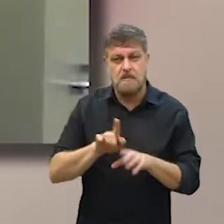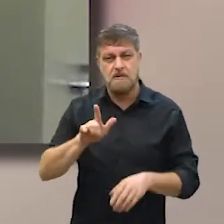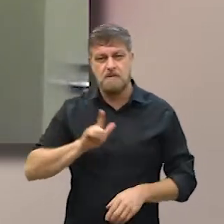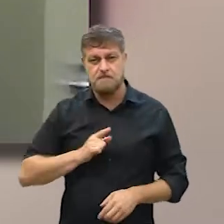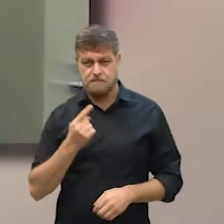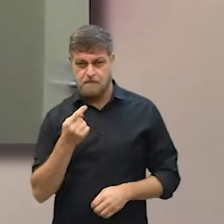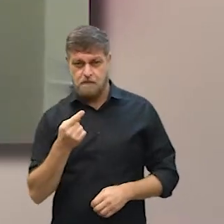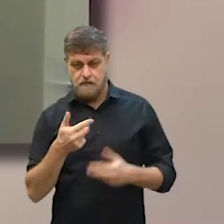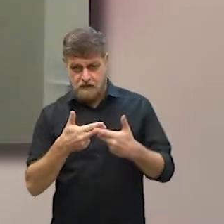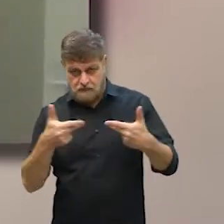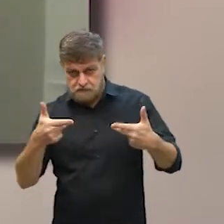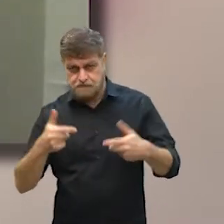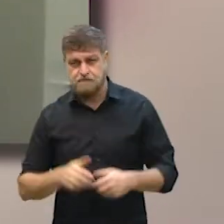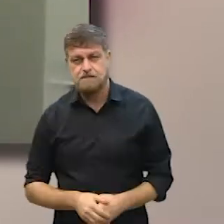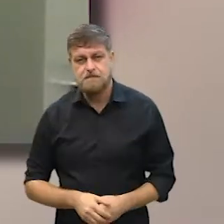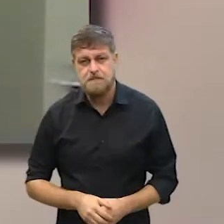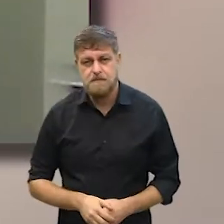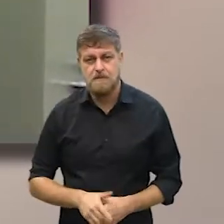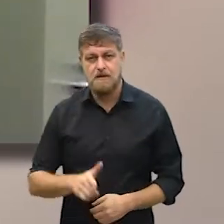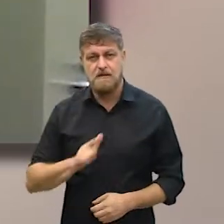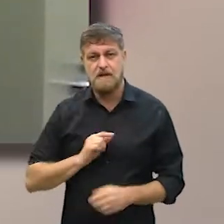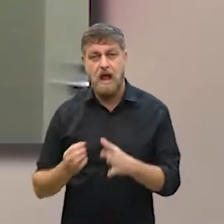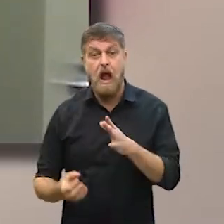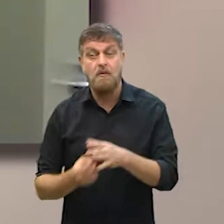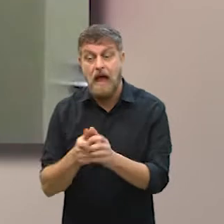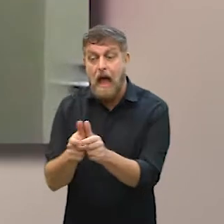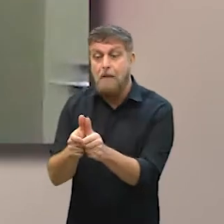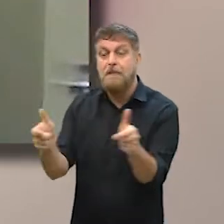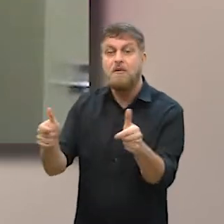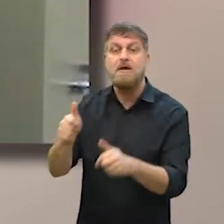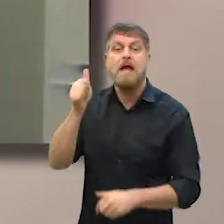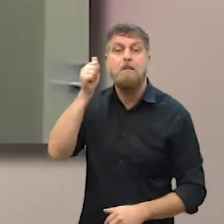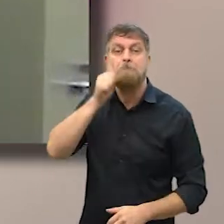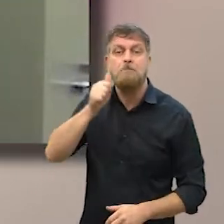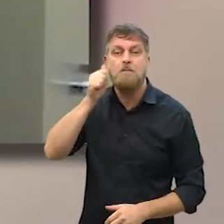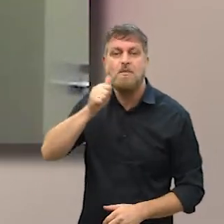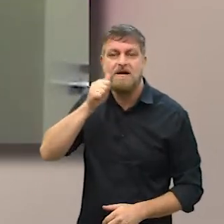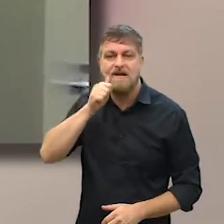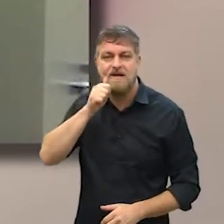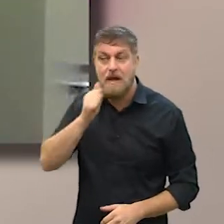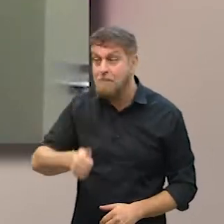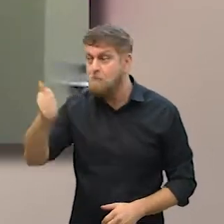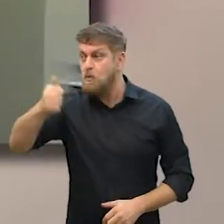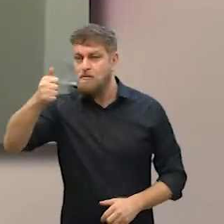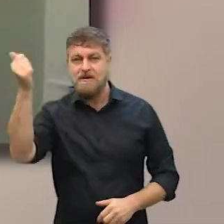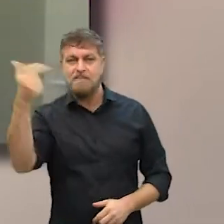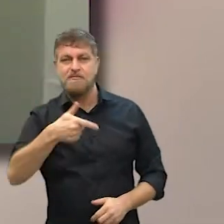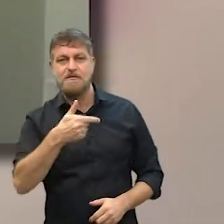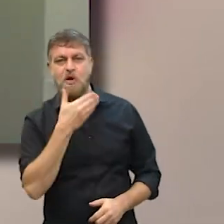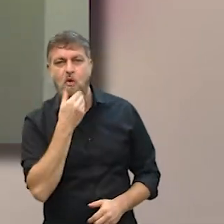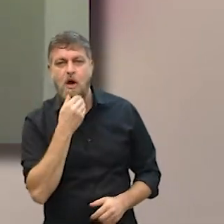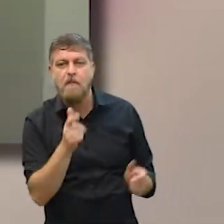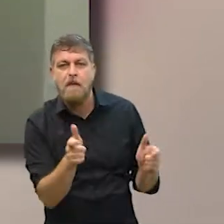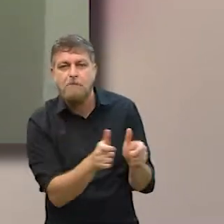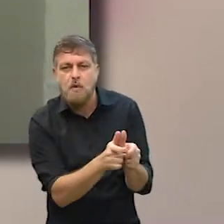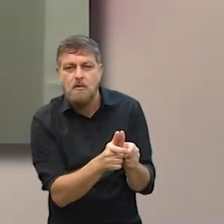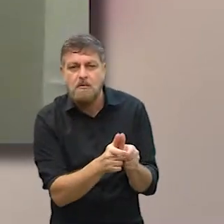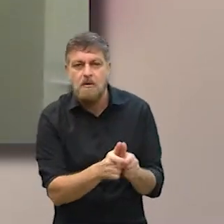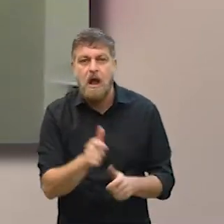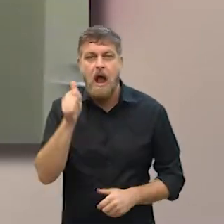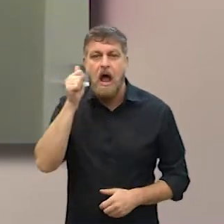e uma coisa muito própria que o lucro seja afeta muito mais as mulheres do que os homens e as mulheres